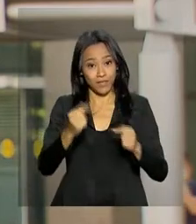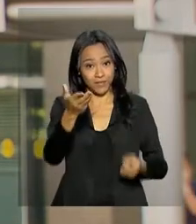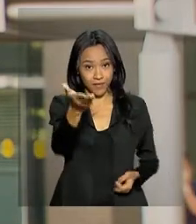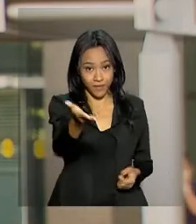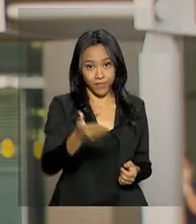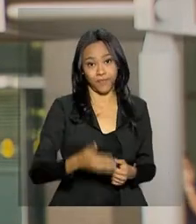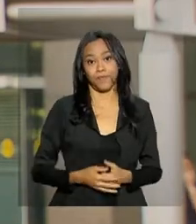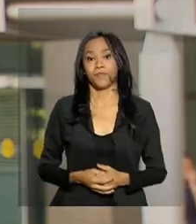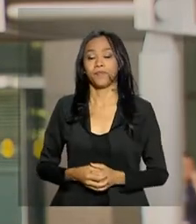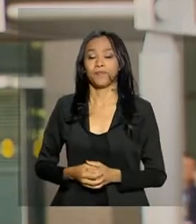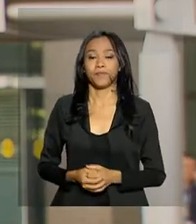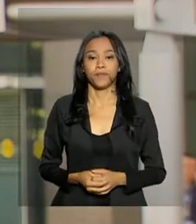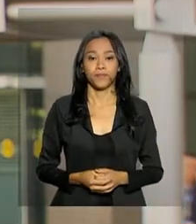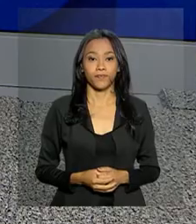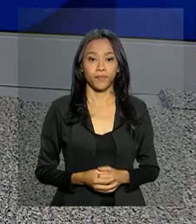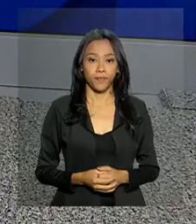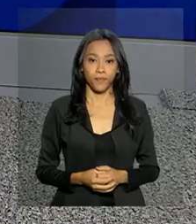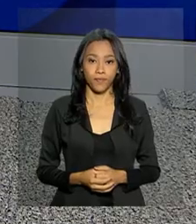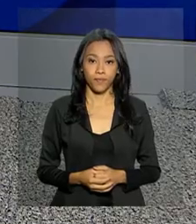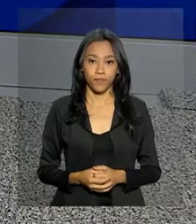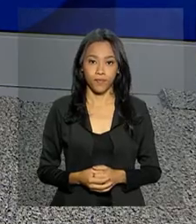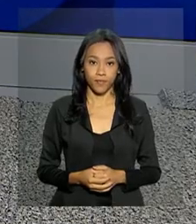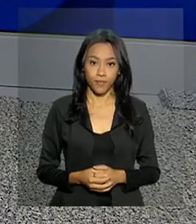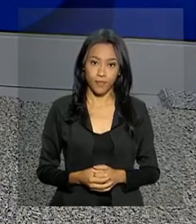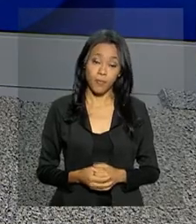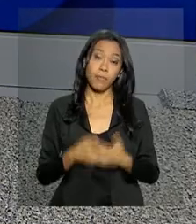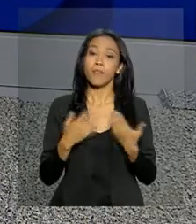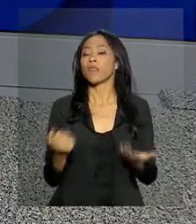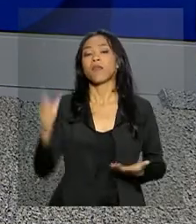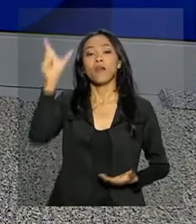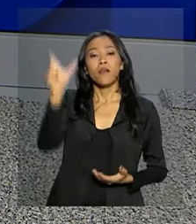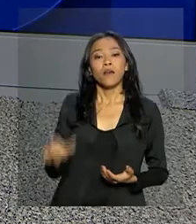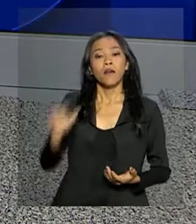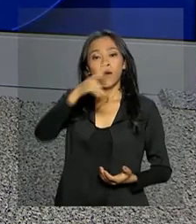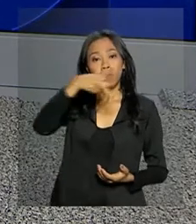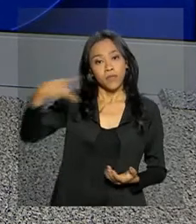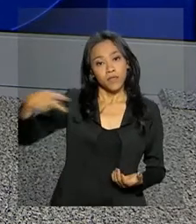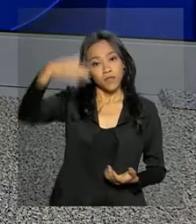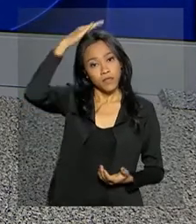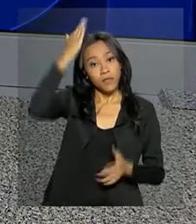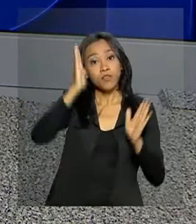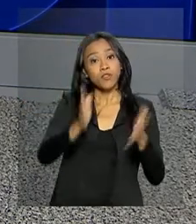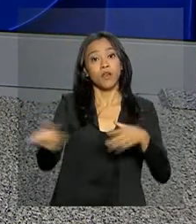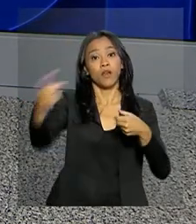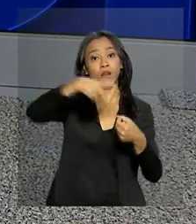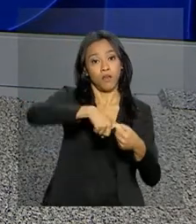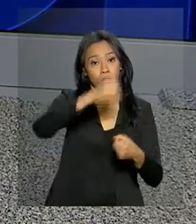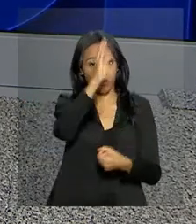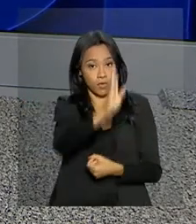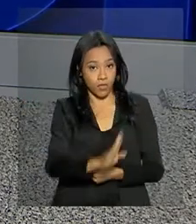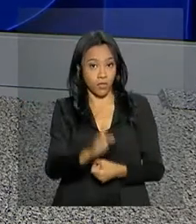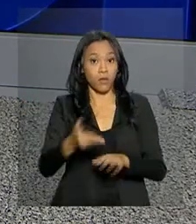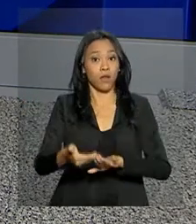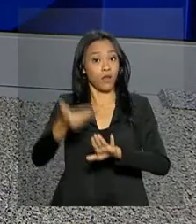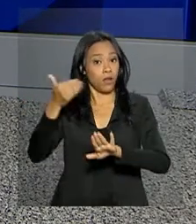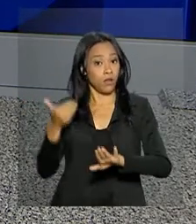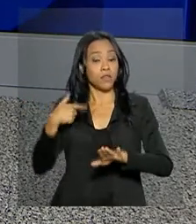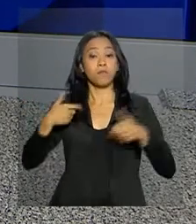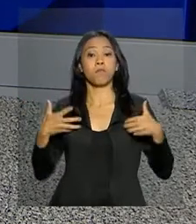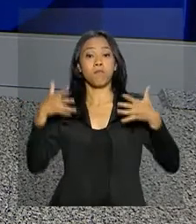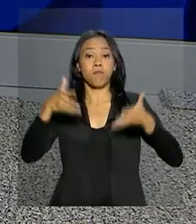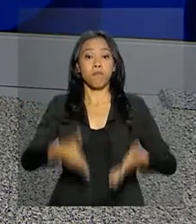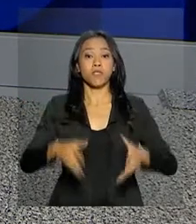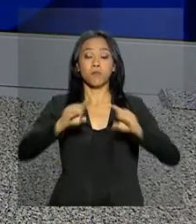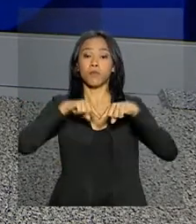collares de holanda o presidente michel temer já está de volta ao brasil depois de participar da assembléia geral